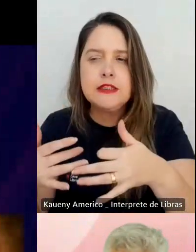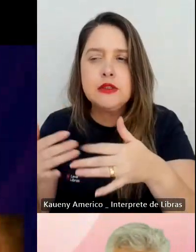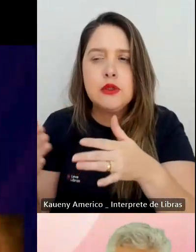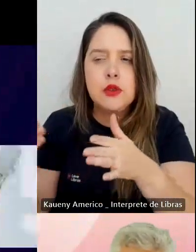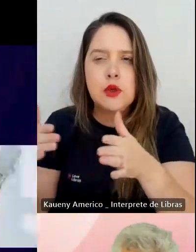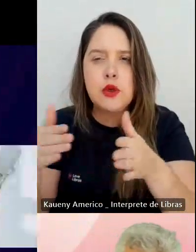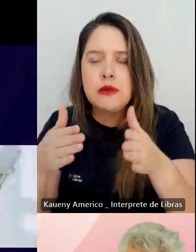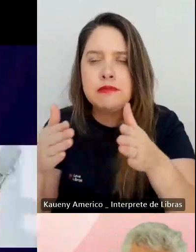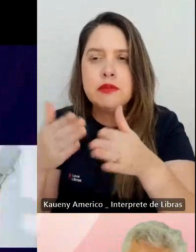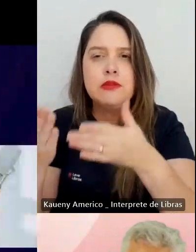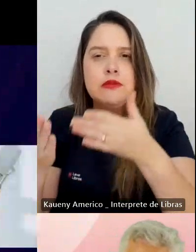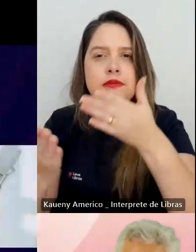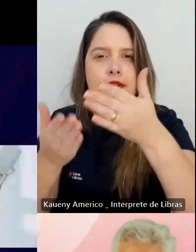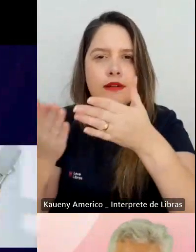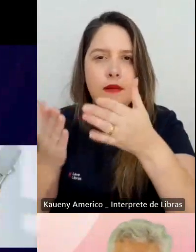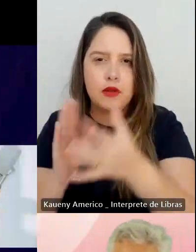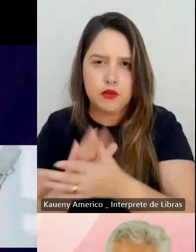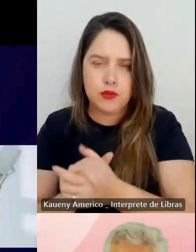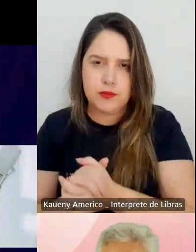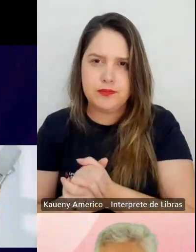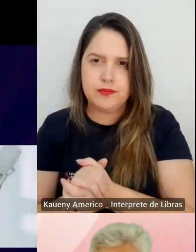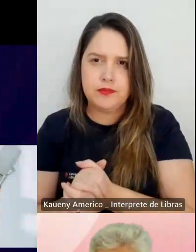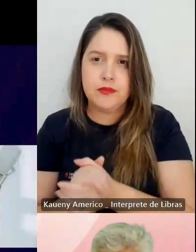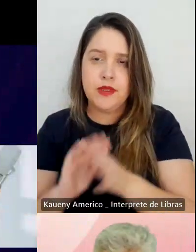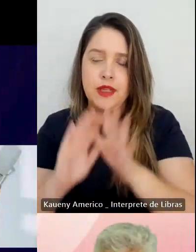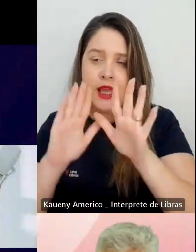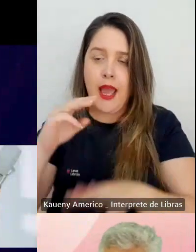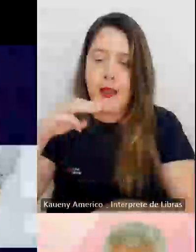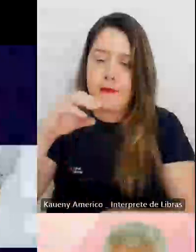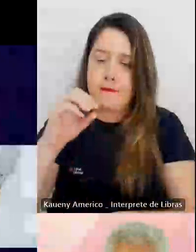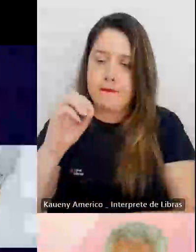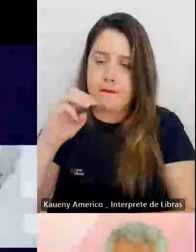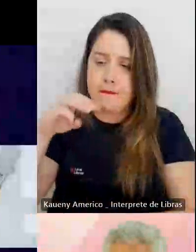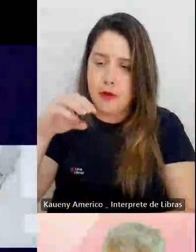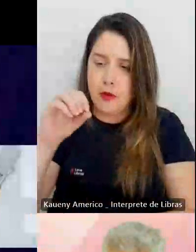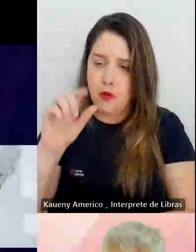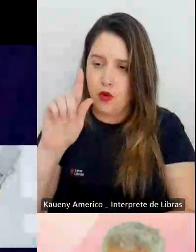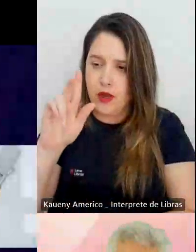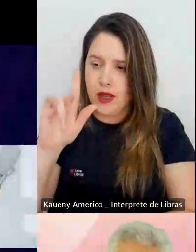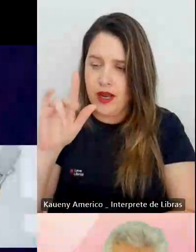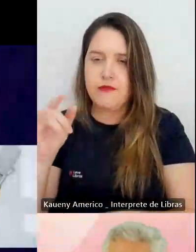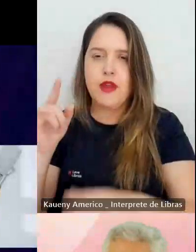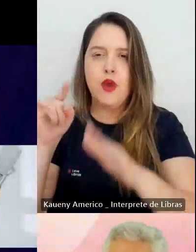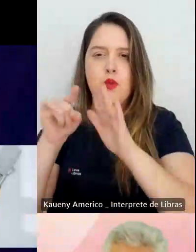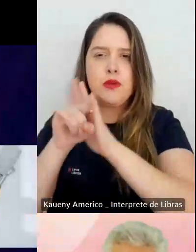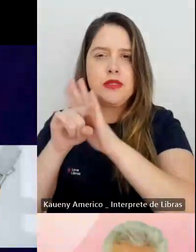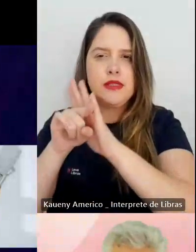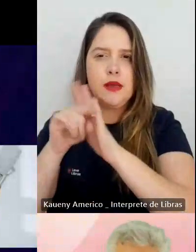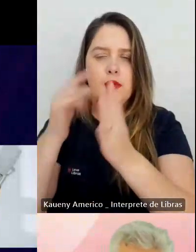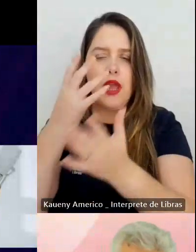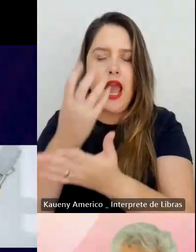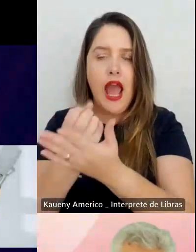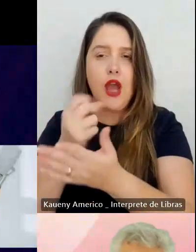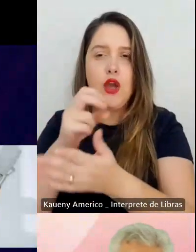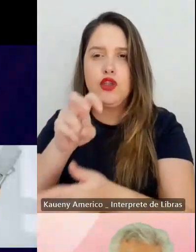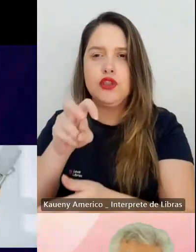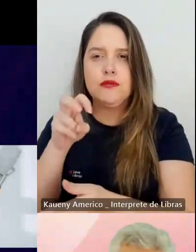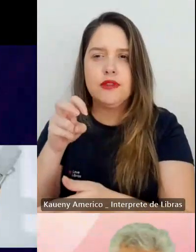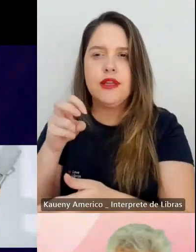tratamento. A mamografia nada mais é do que um exame de raio-x realizado pelo aparelho de